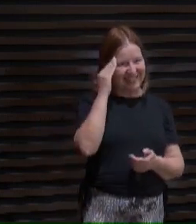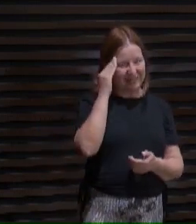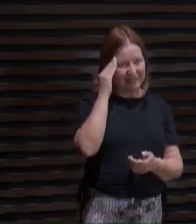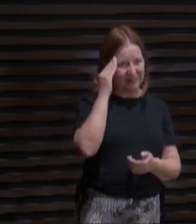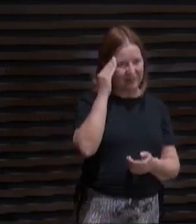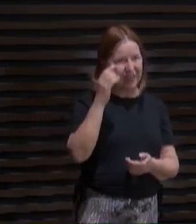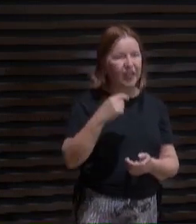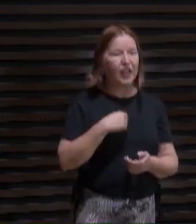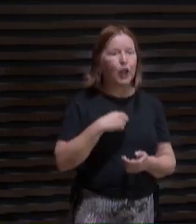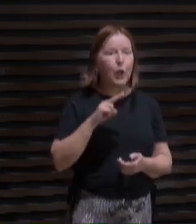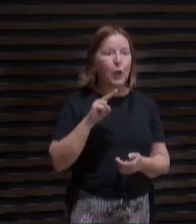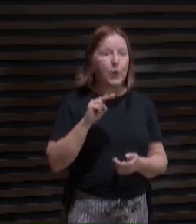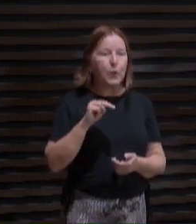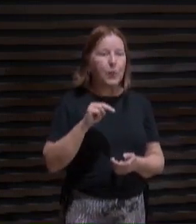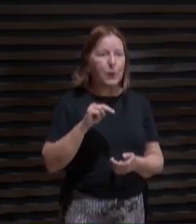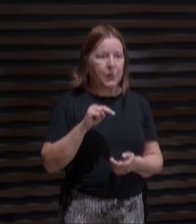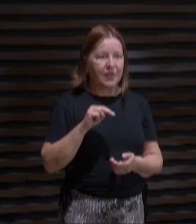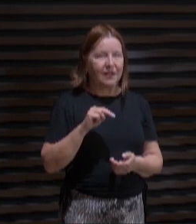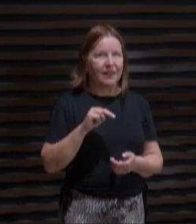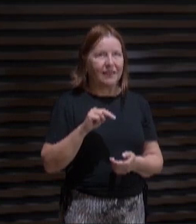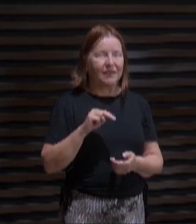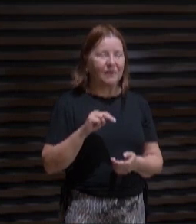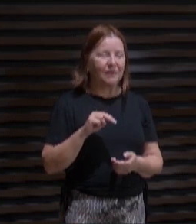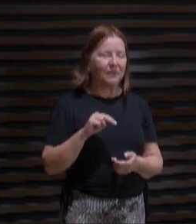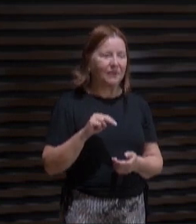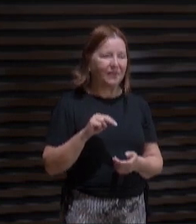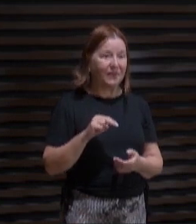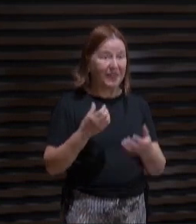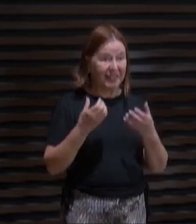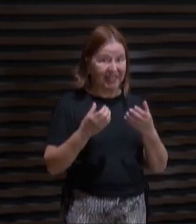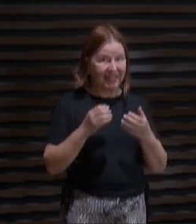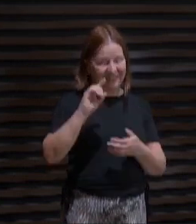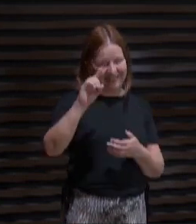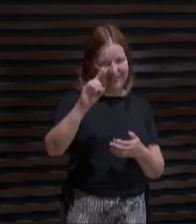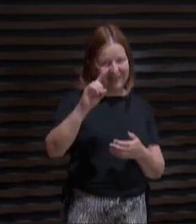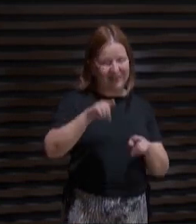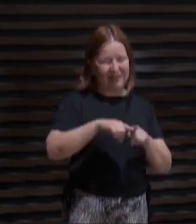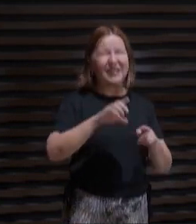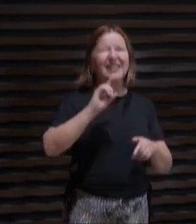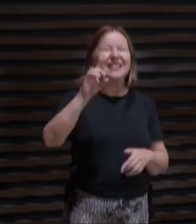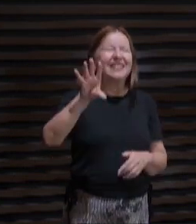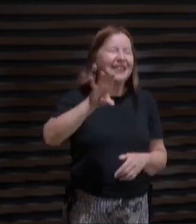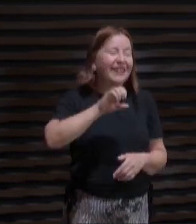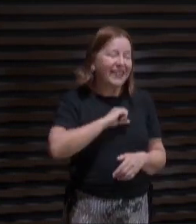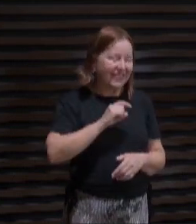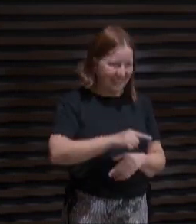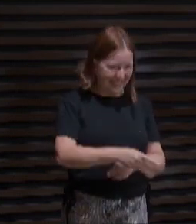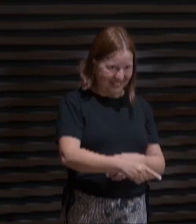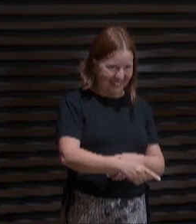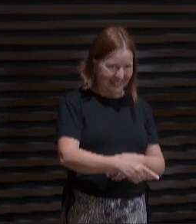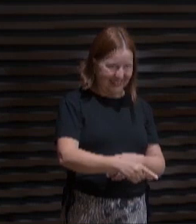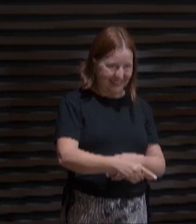Eu jamais podia te querer, mas tu me quiseste tanto, que o meu querer